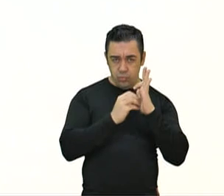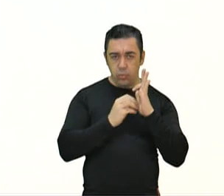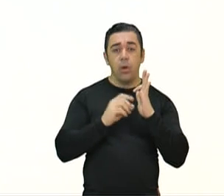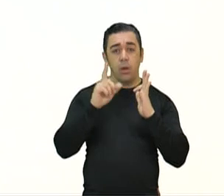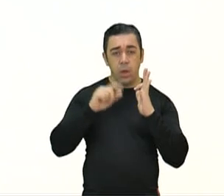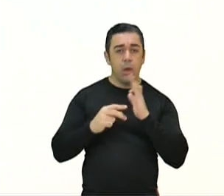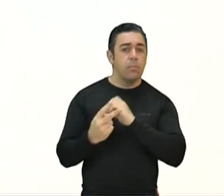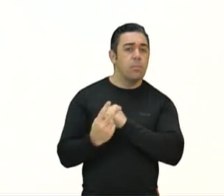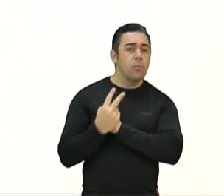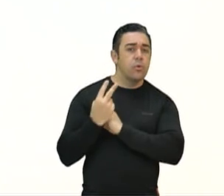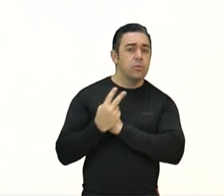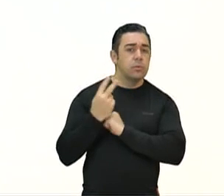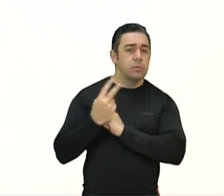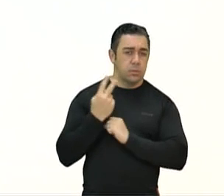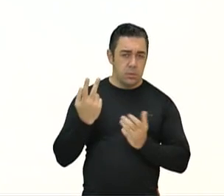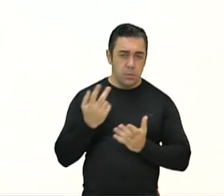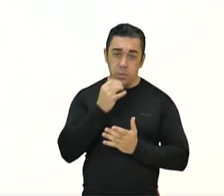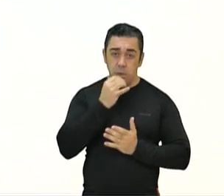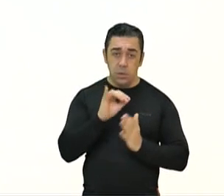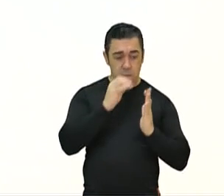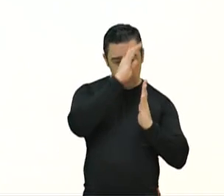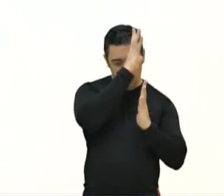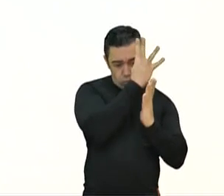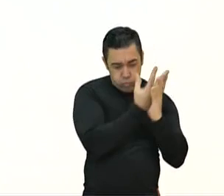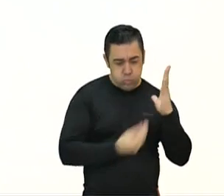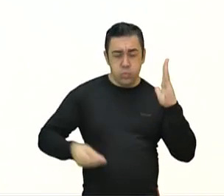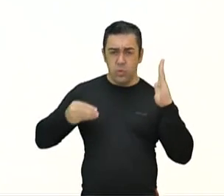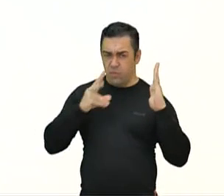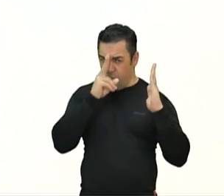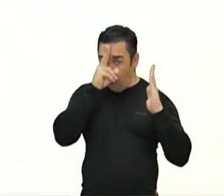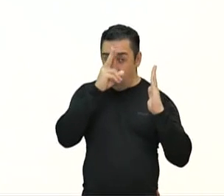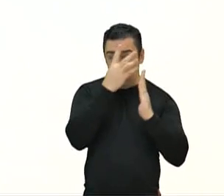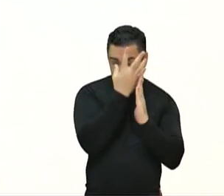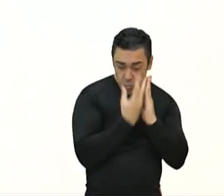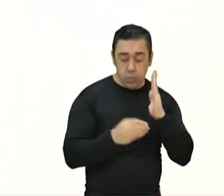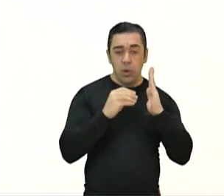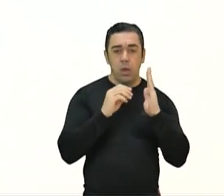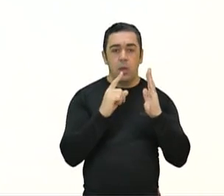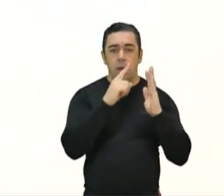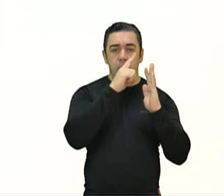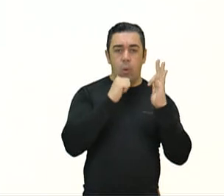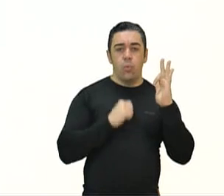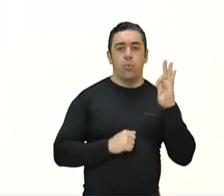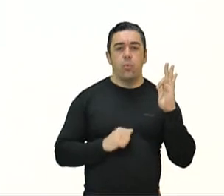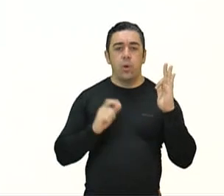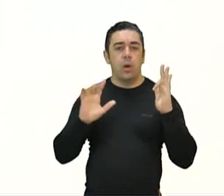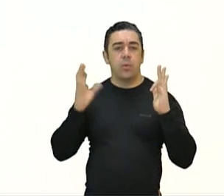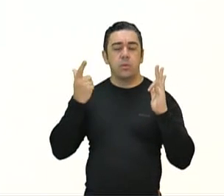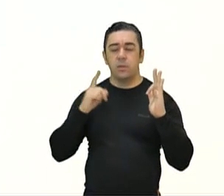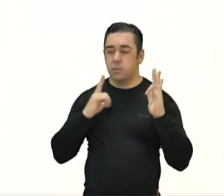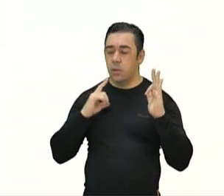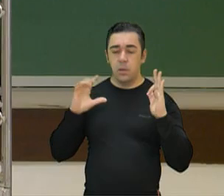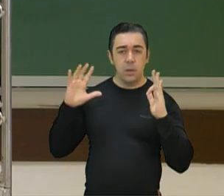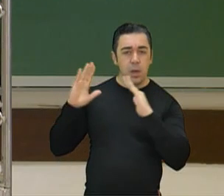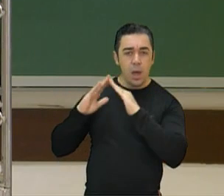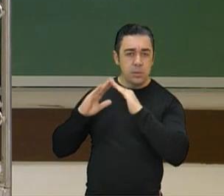é aquele que desliga, interrompe a corrente elétrica nas residências,